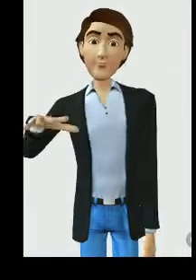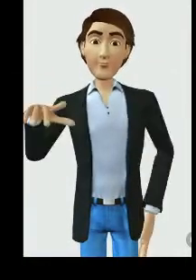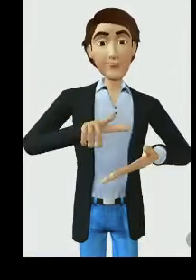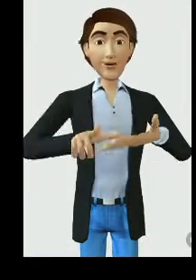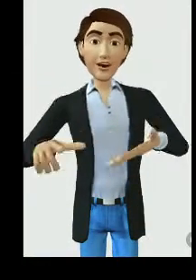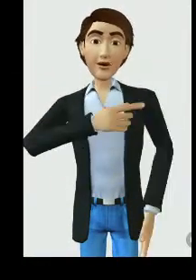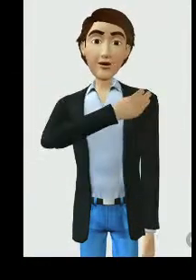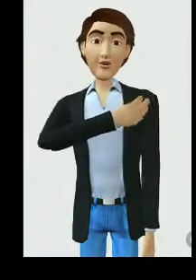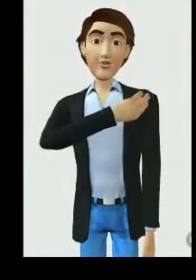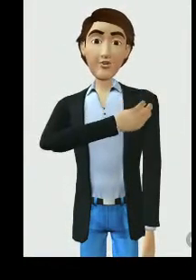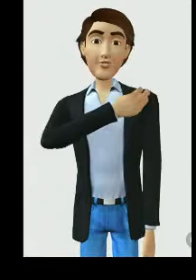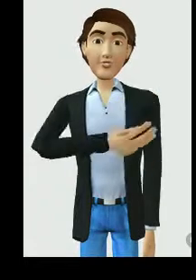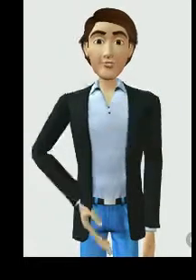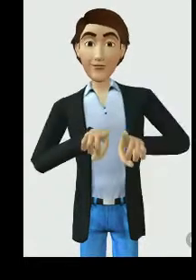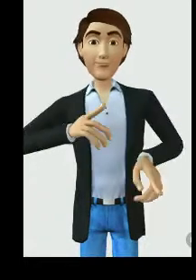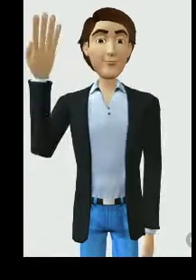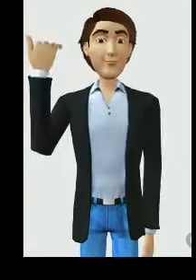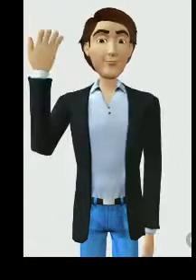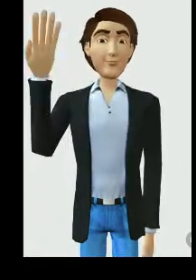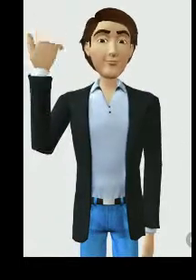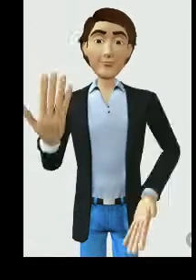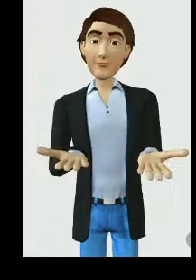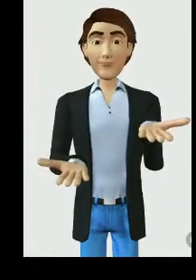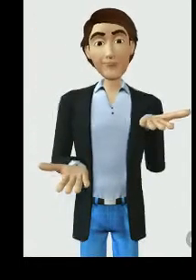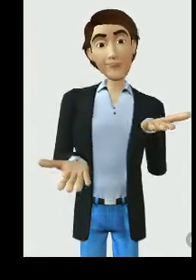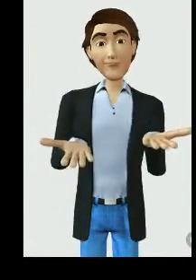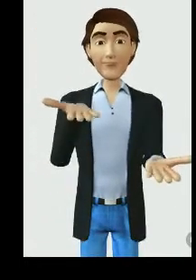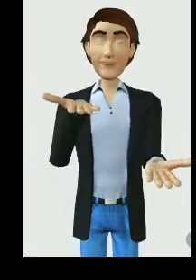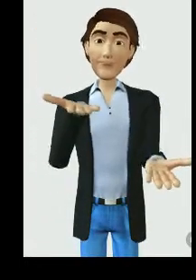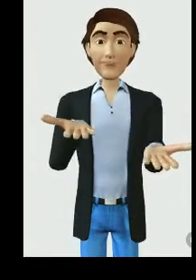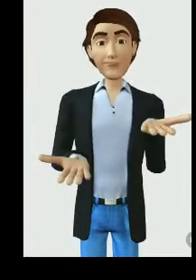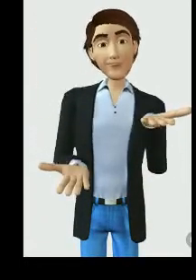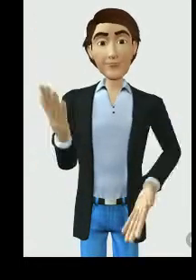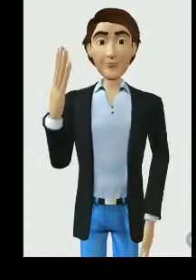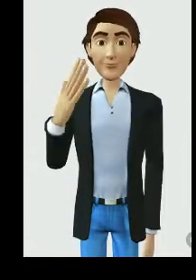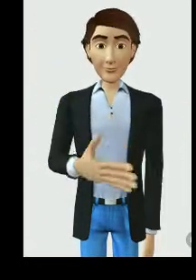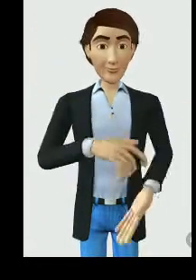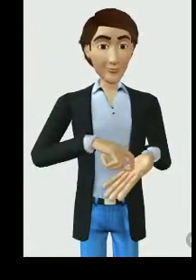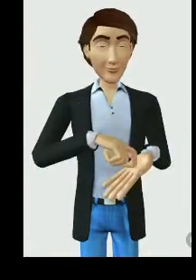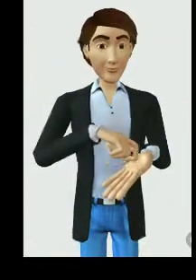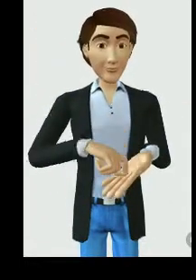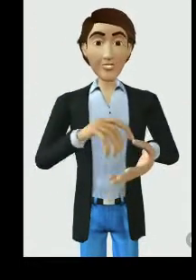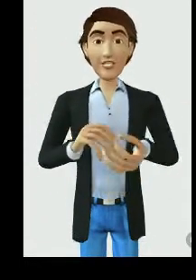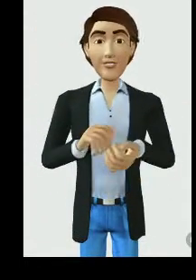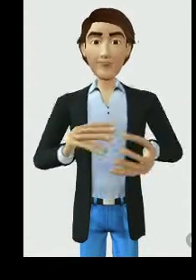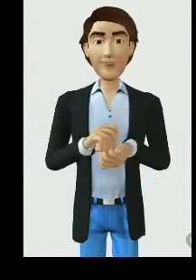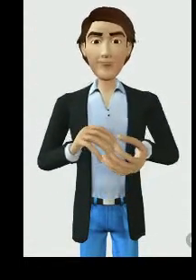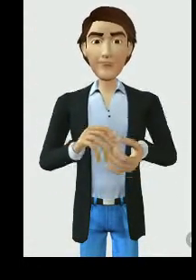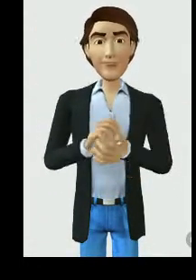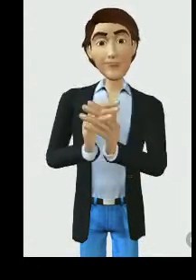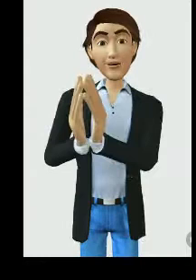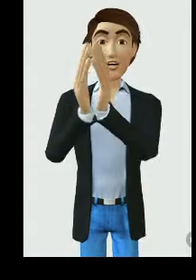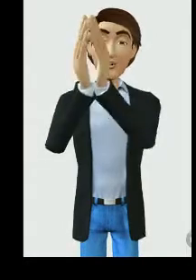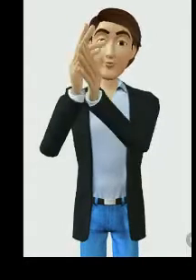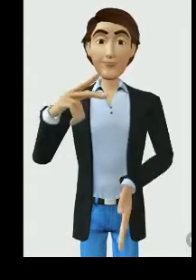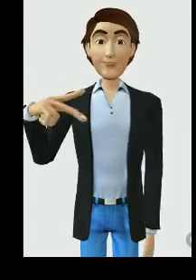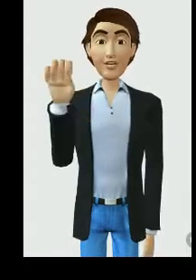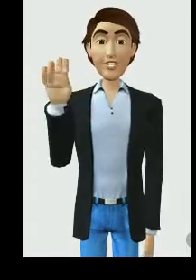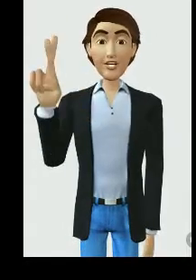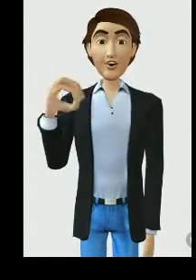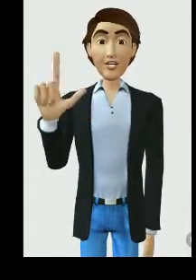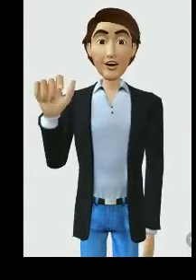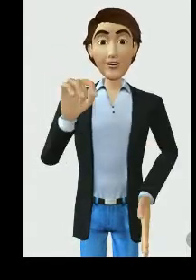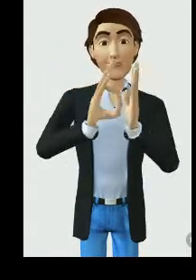Também pesou-se e anotou a massa do balão, já com as pérolas de vidro colocadas em seu interior, sendo ela de